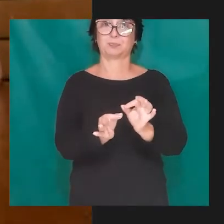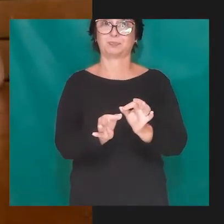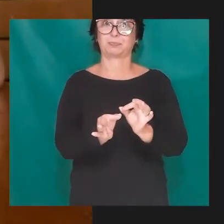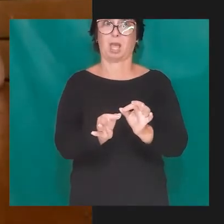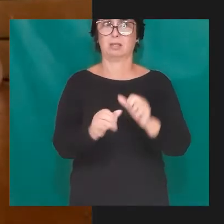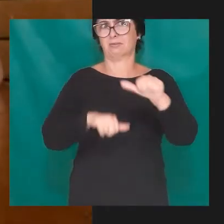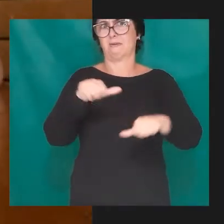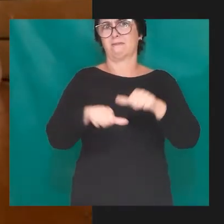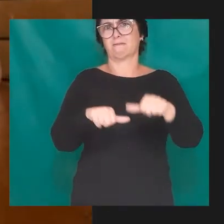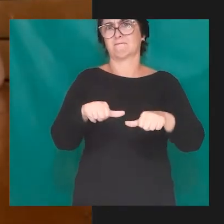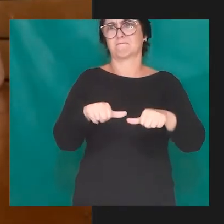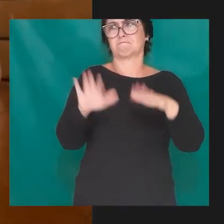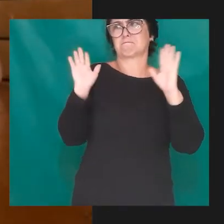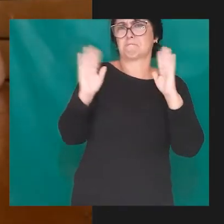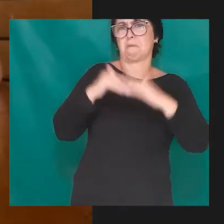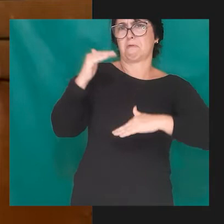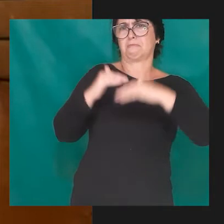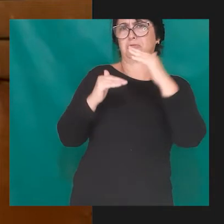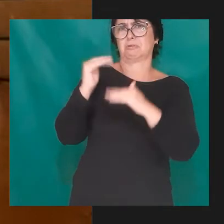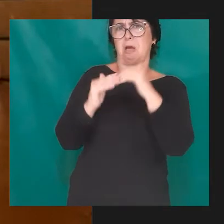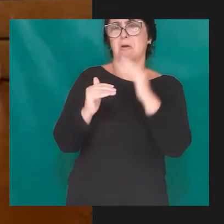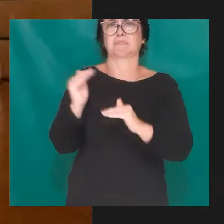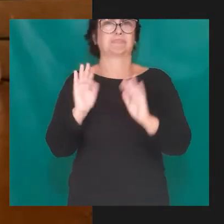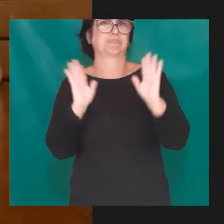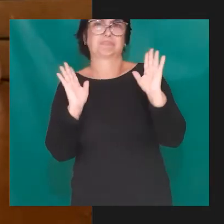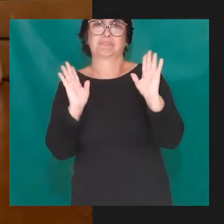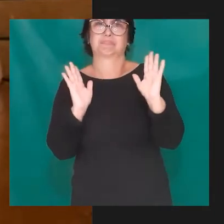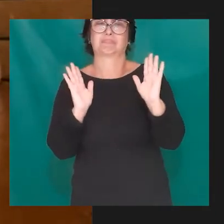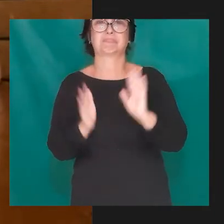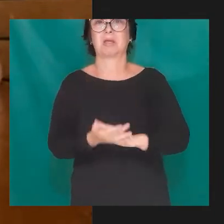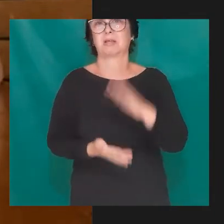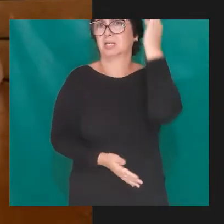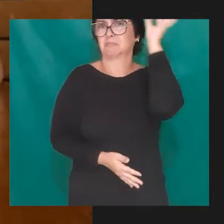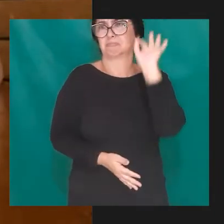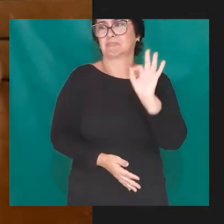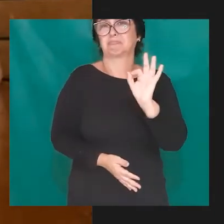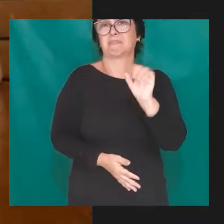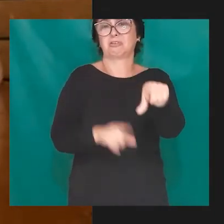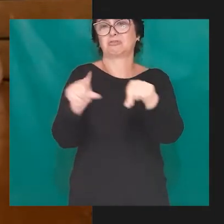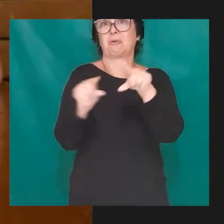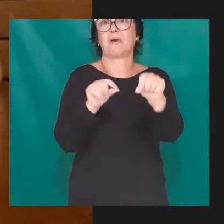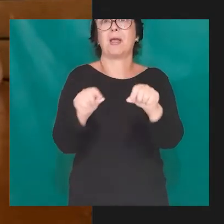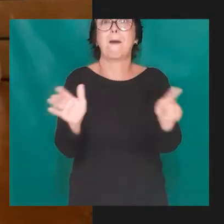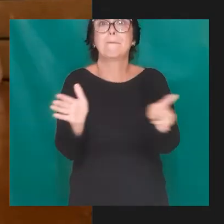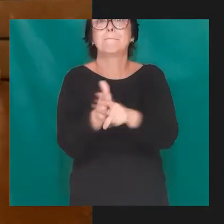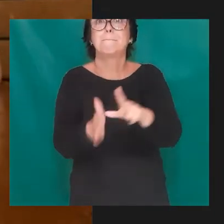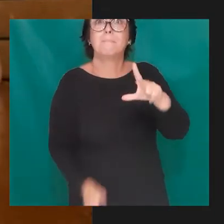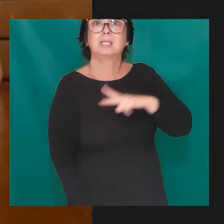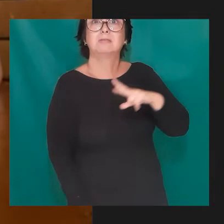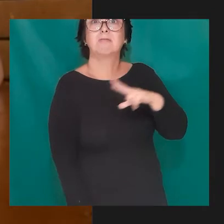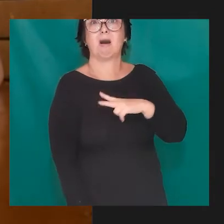virar músico, vai ser um músico de profissão, isso vai ser uma opção dele, vai ser uma opção que vai tocar, até